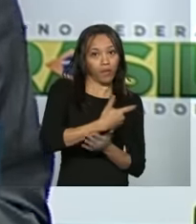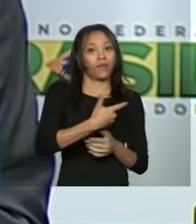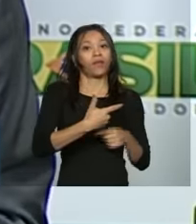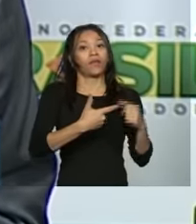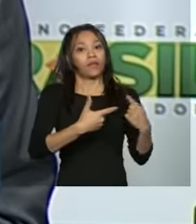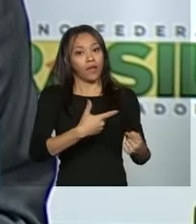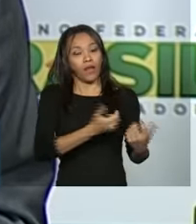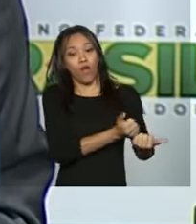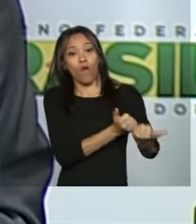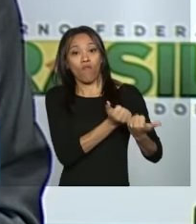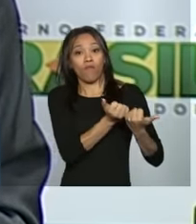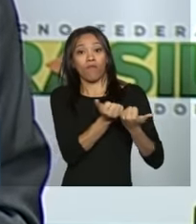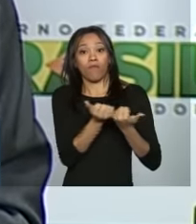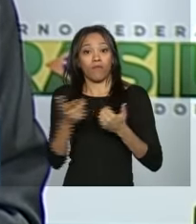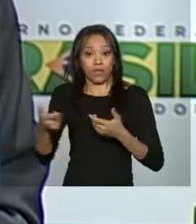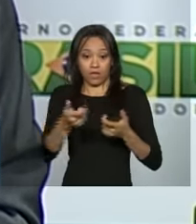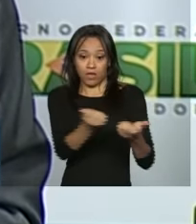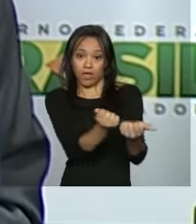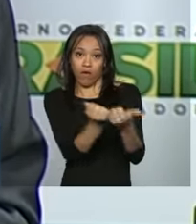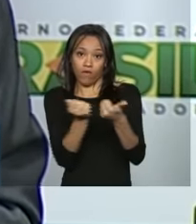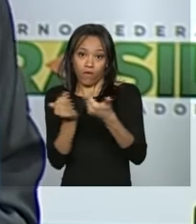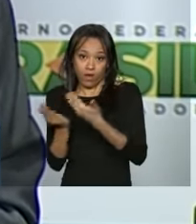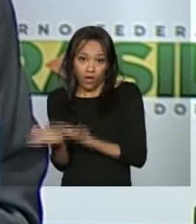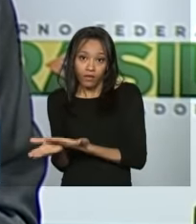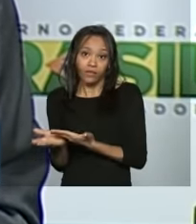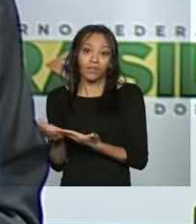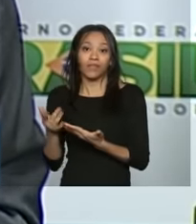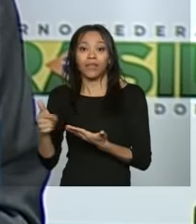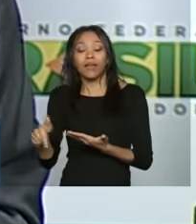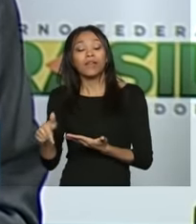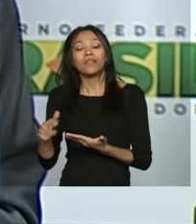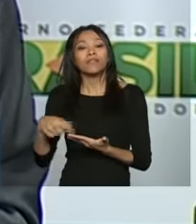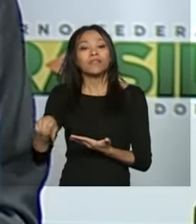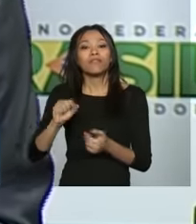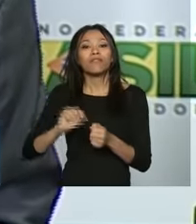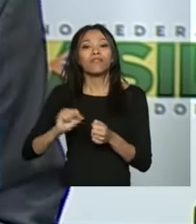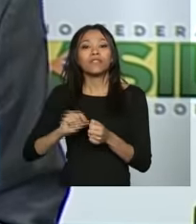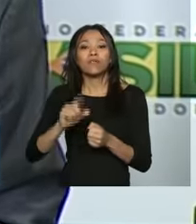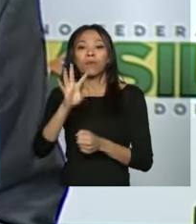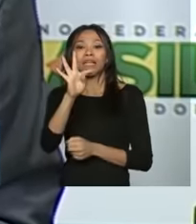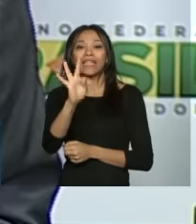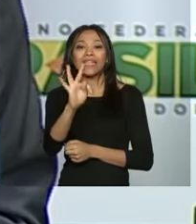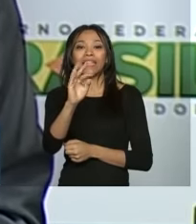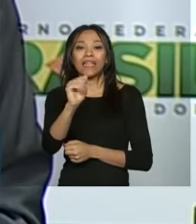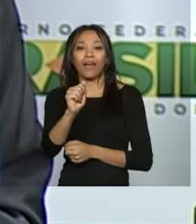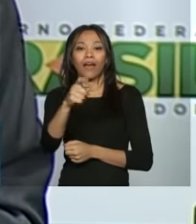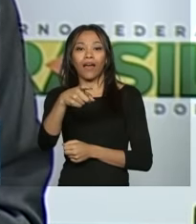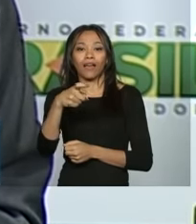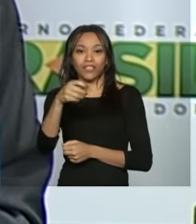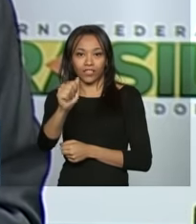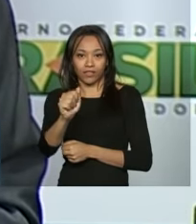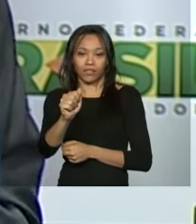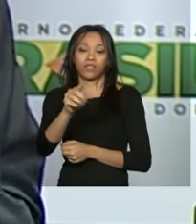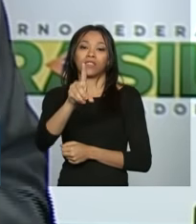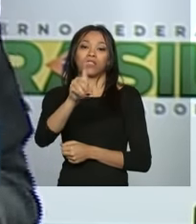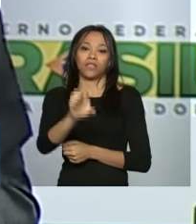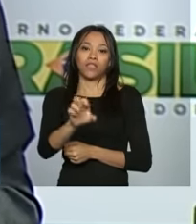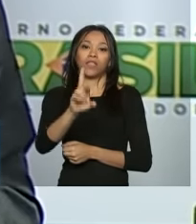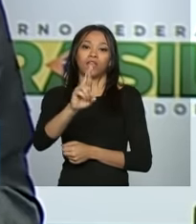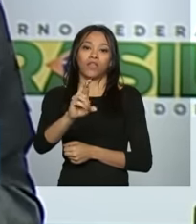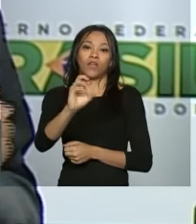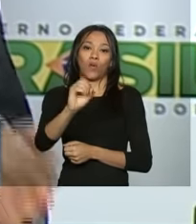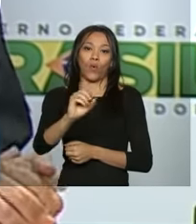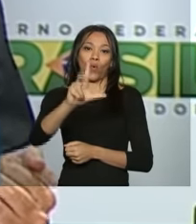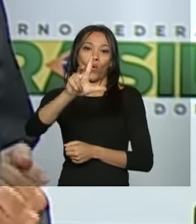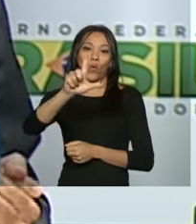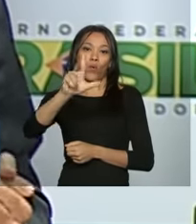alguns deles a praticar eh aquilo que eles denominam taxa de rolha ou seja eh se ele não compra